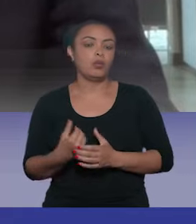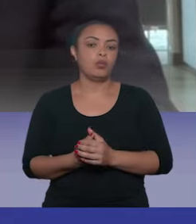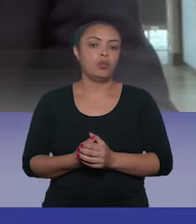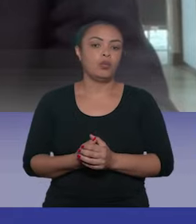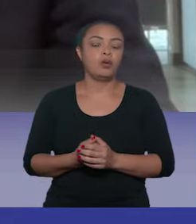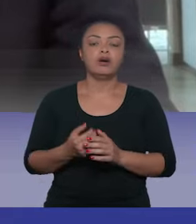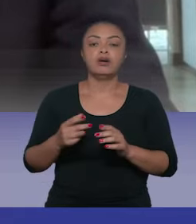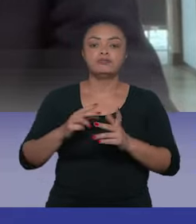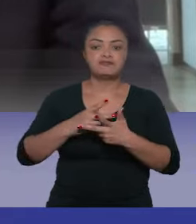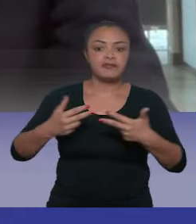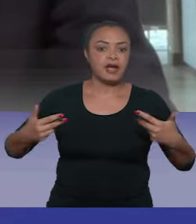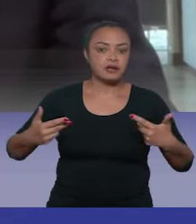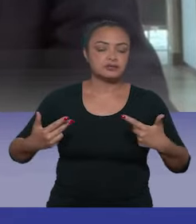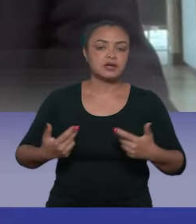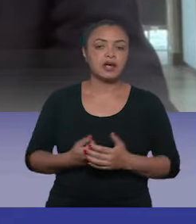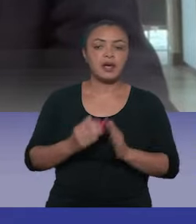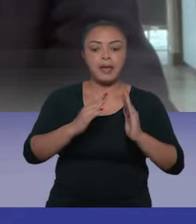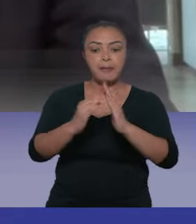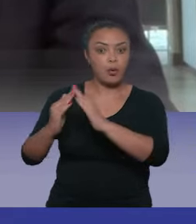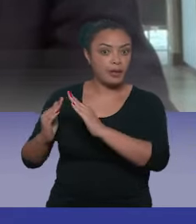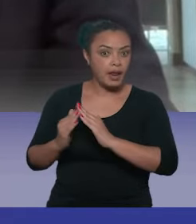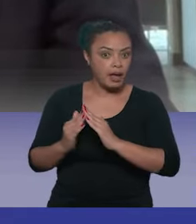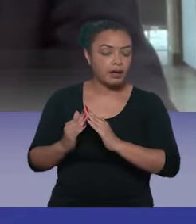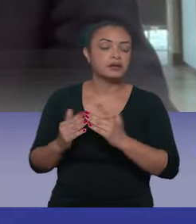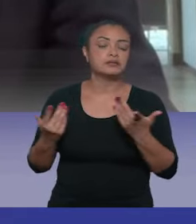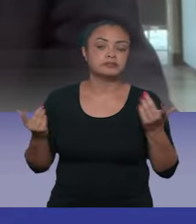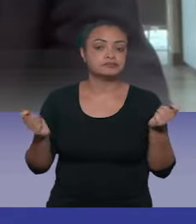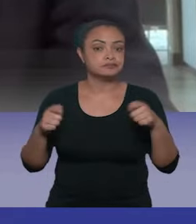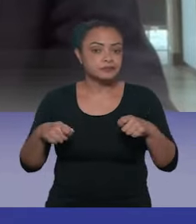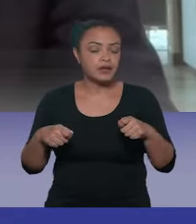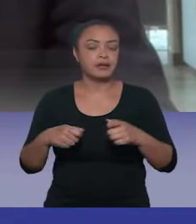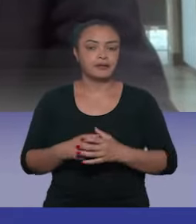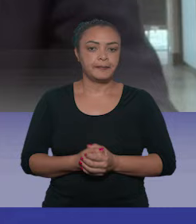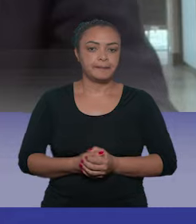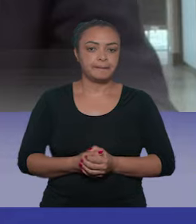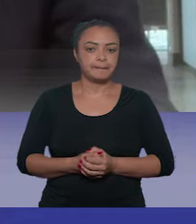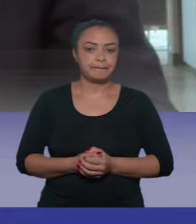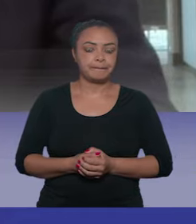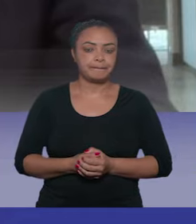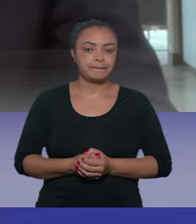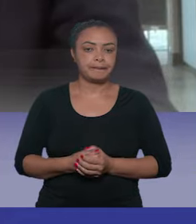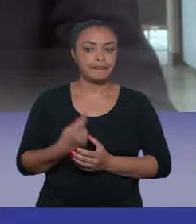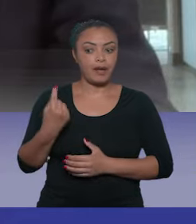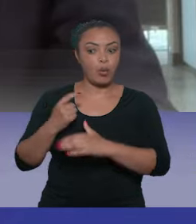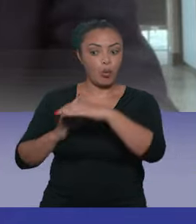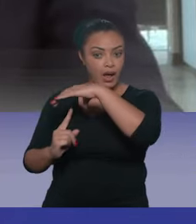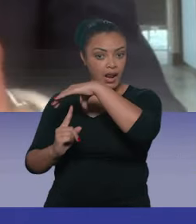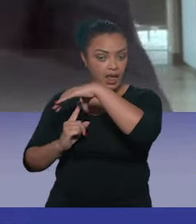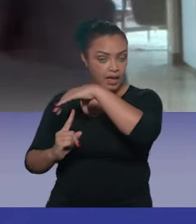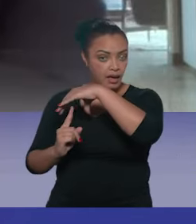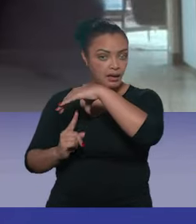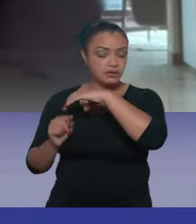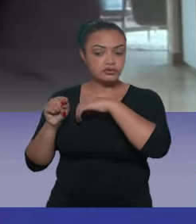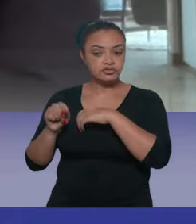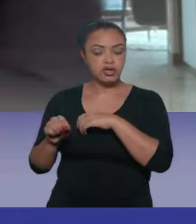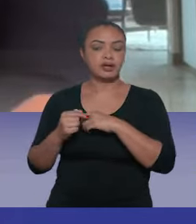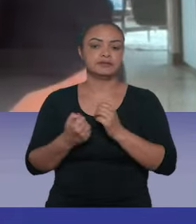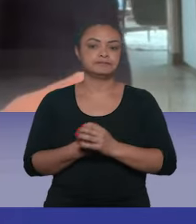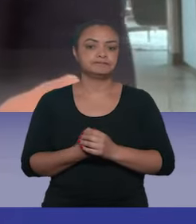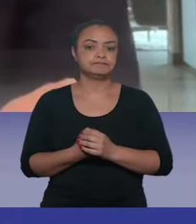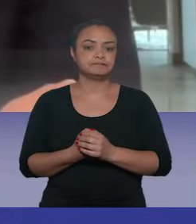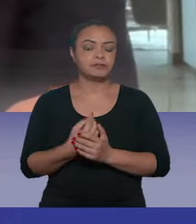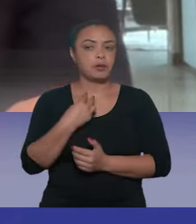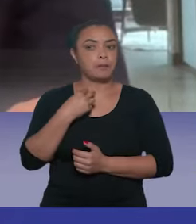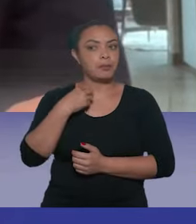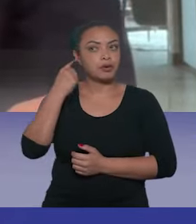não só renda fixa, mas renda variável, fundos multimercados ou os hedge funds, ativos imobiliários. Então, é